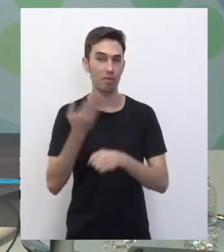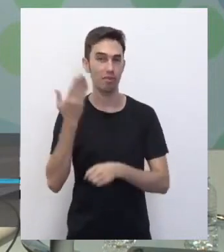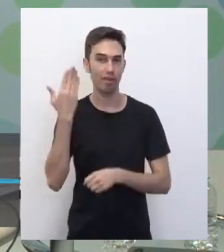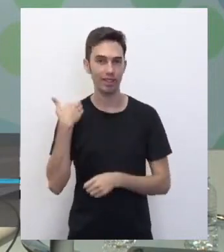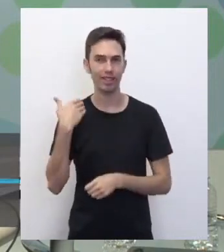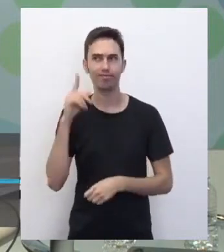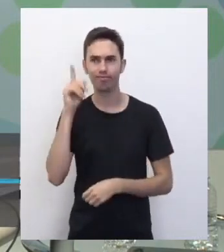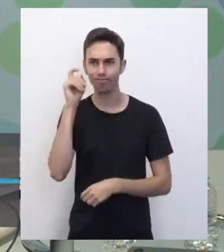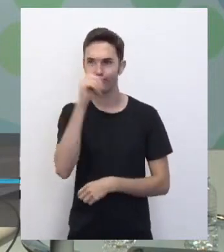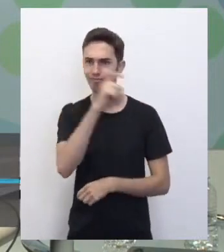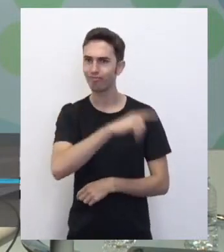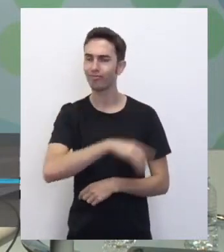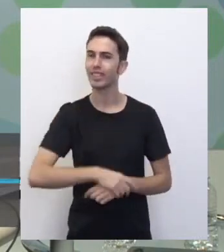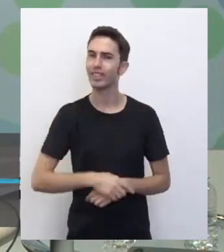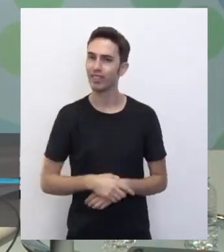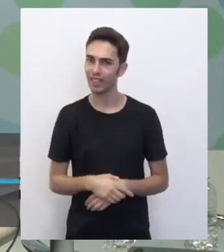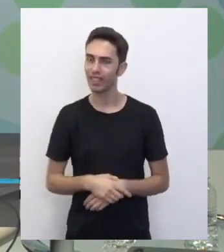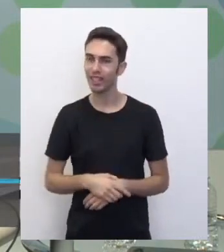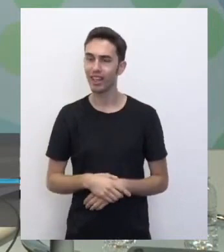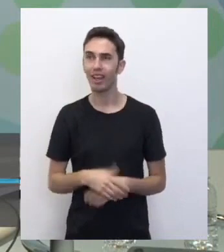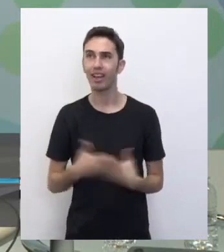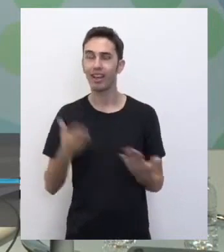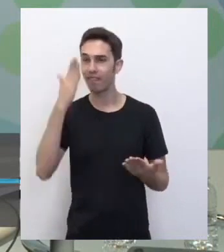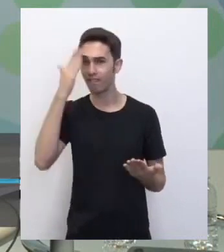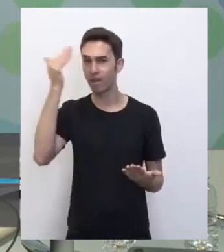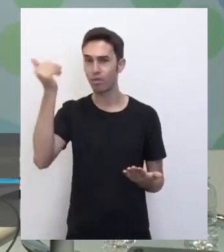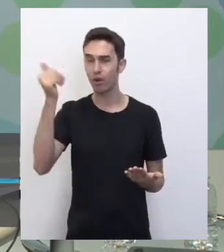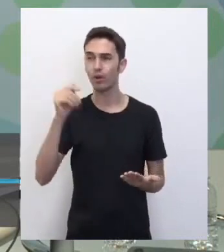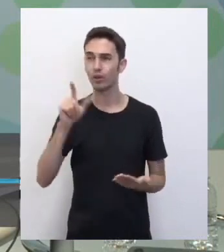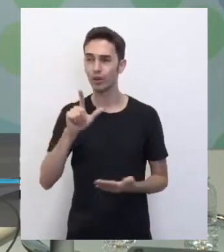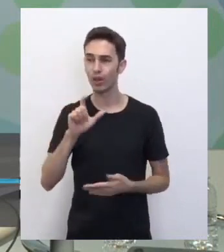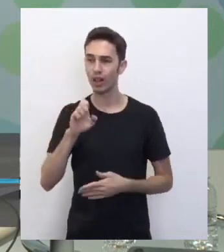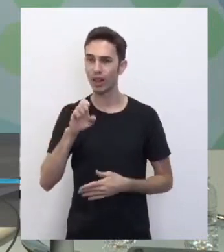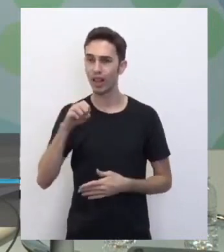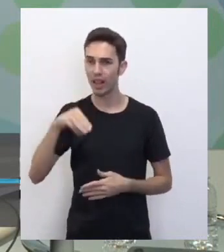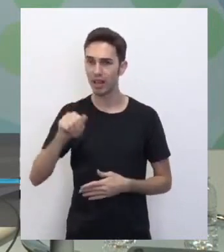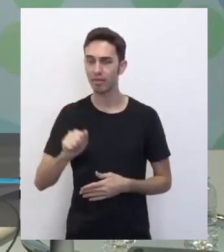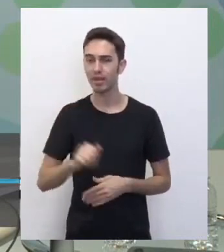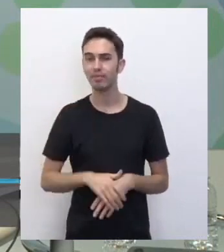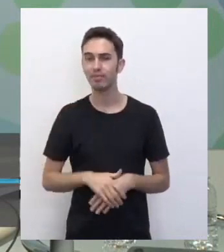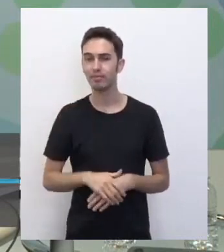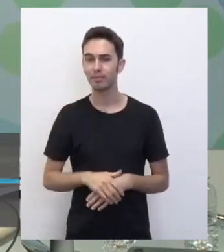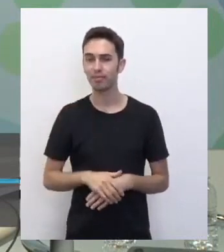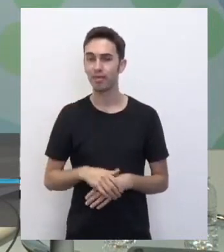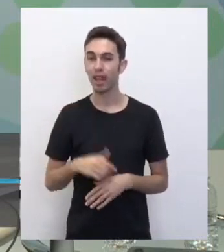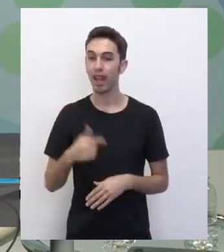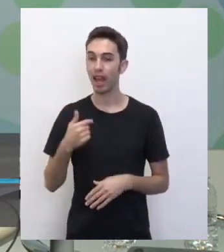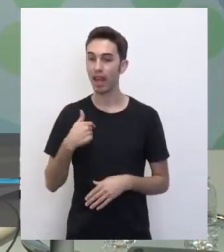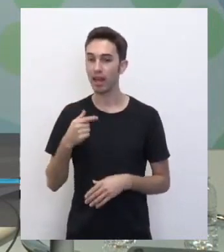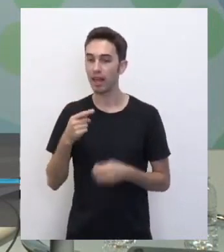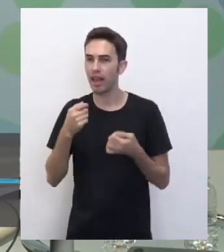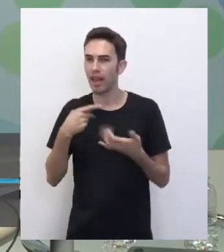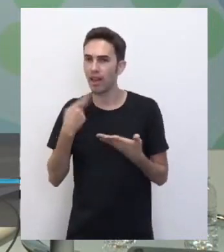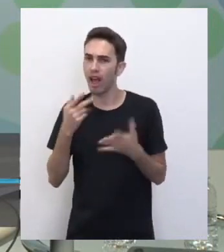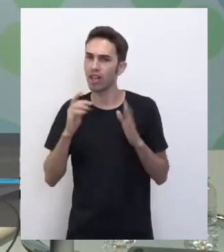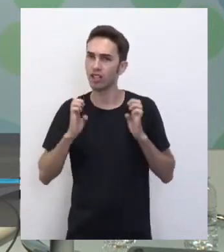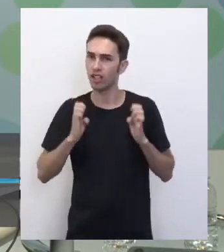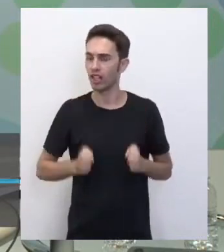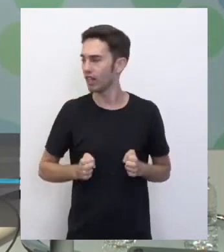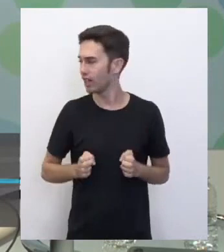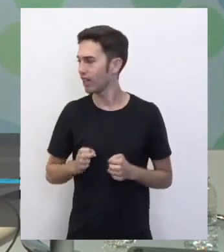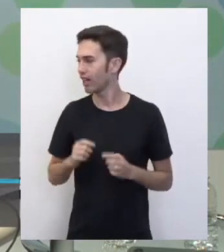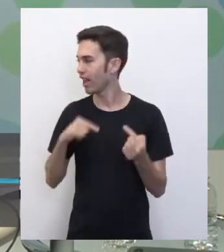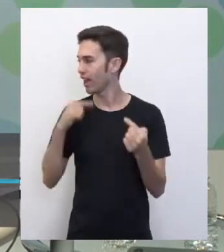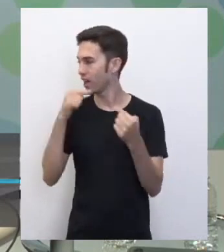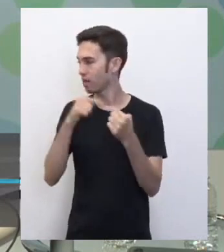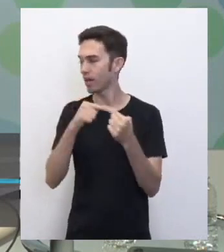muito difícil, né? Esse é aquele famoso dilema. Aí o professor Jefferson falou, eu agiria de maneira ética. E